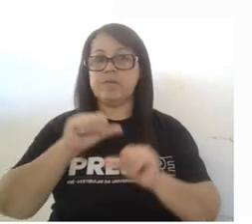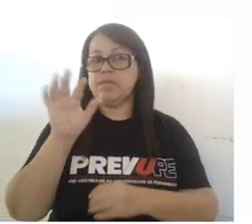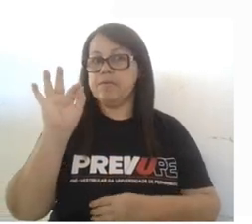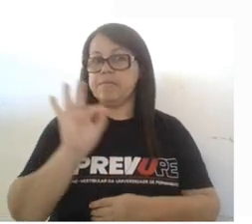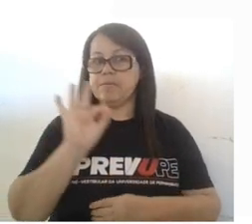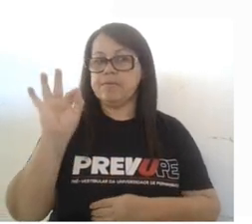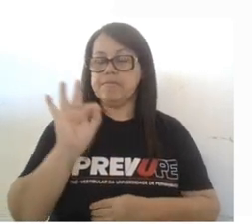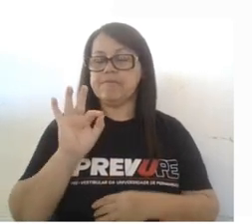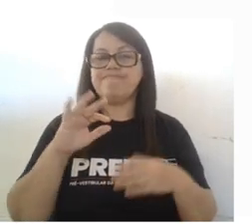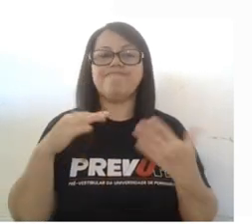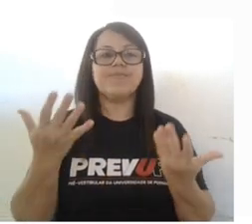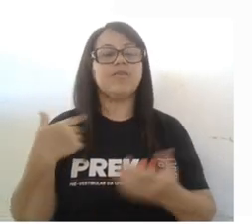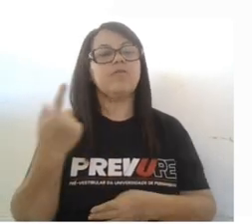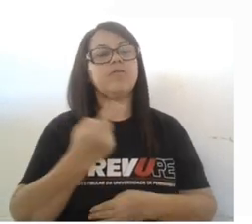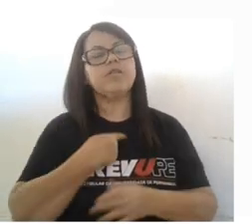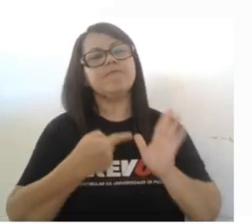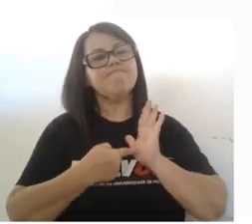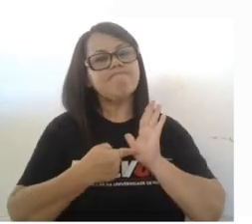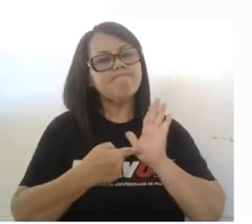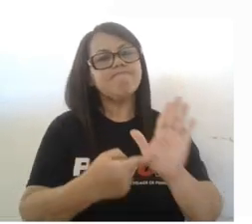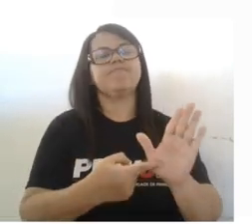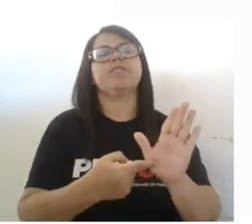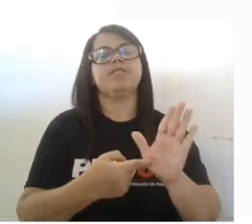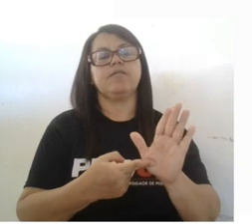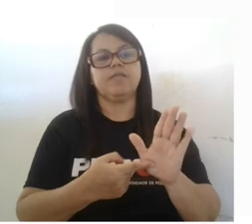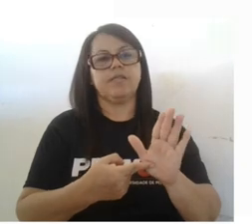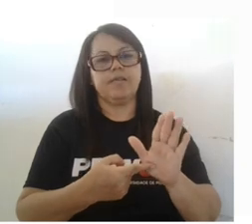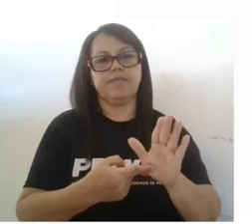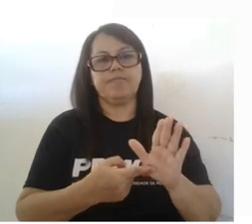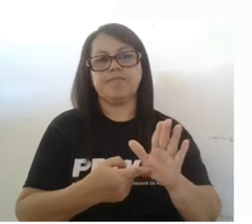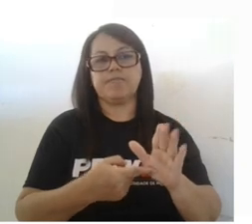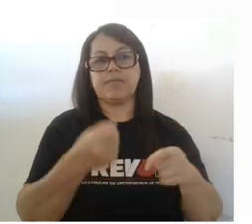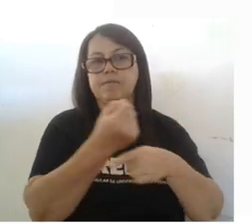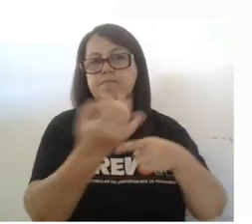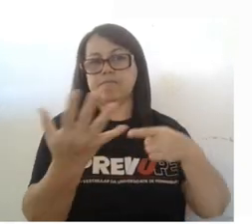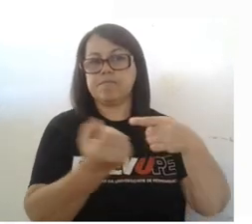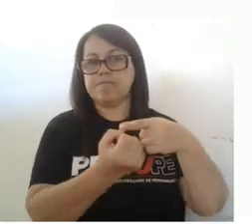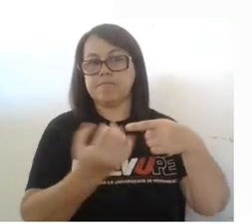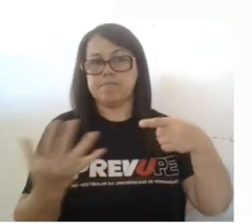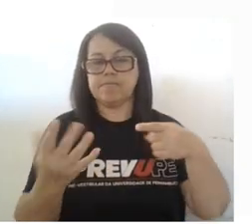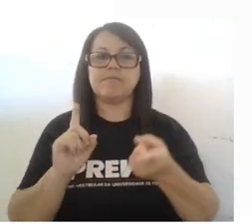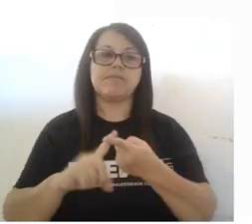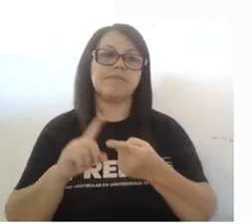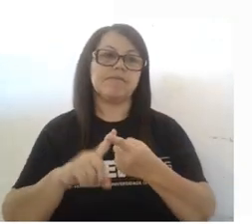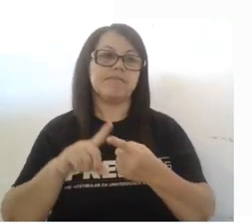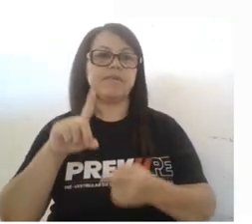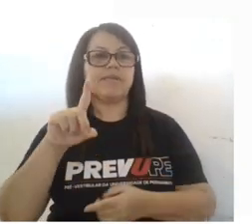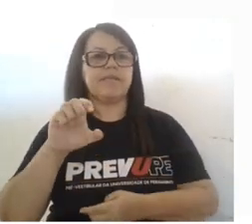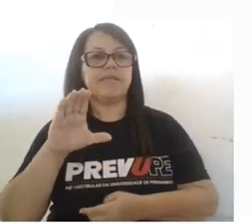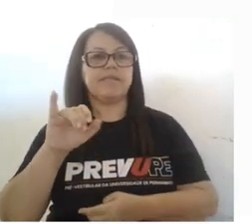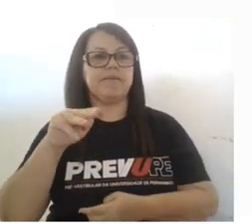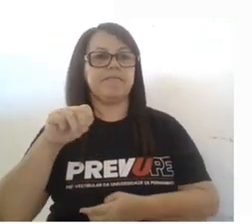Bem, pessoal, então nós iremos representar os números fracionários e decimais na